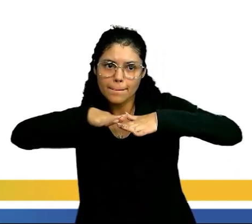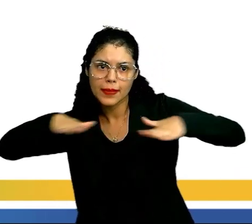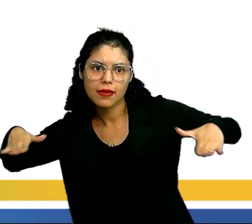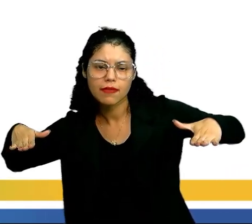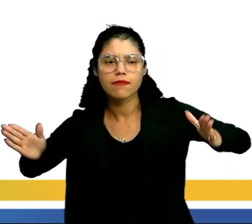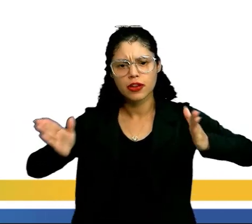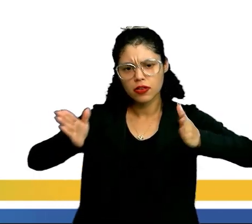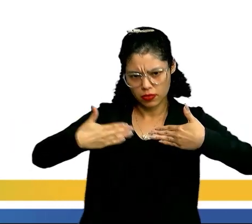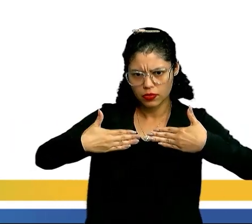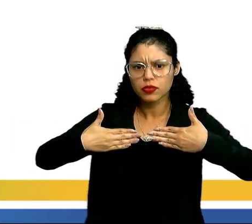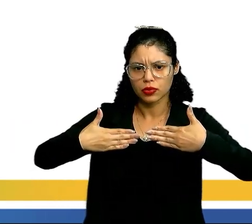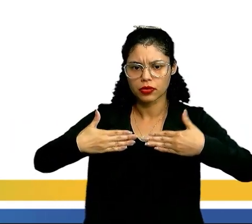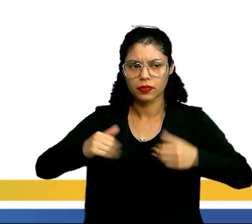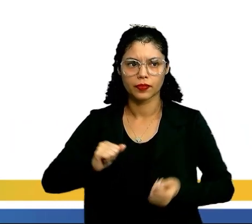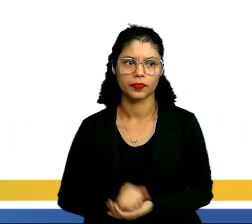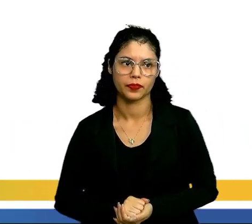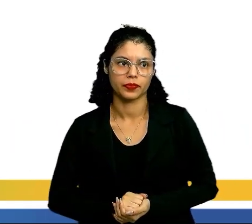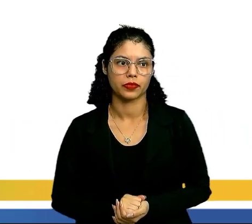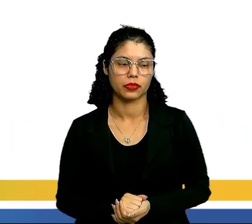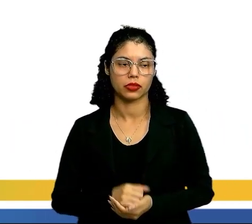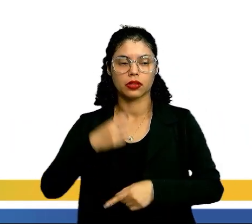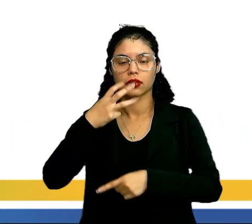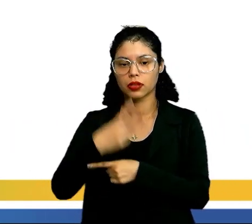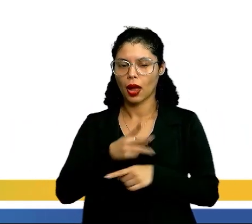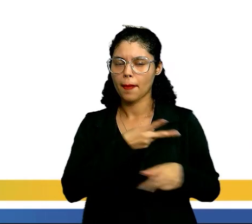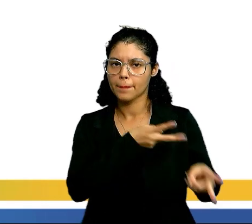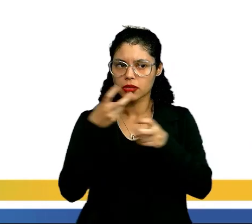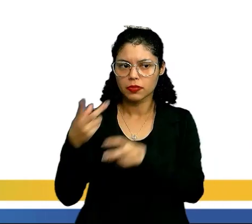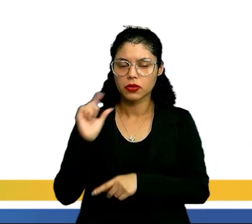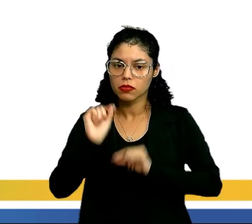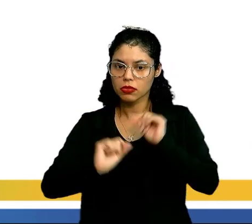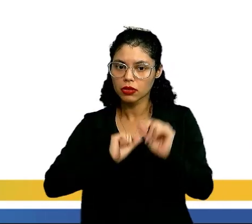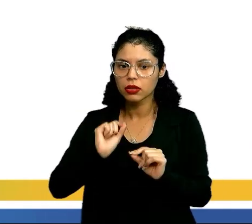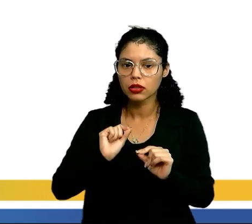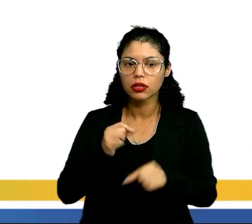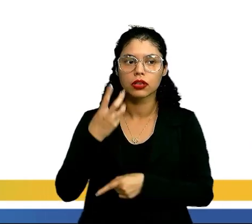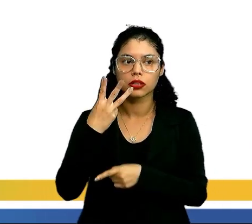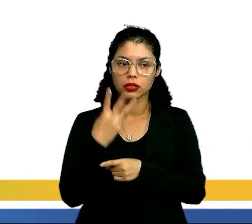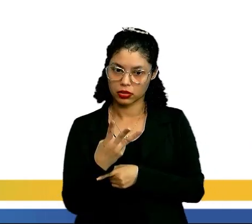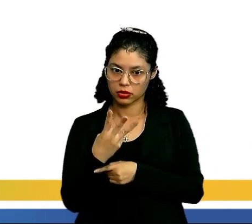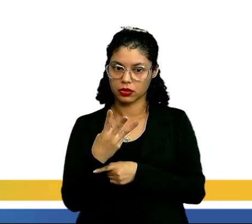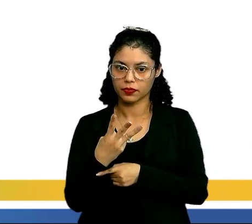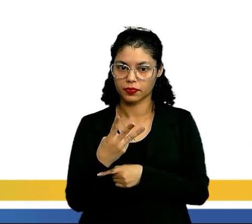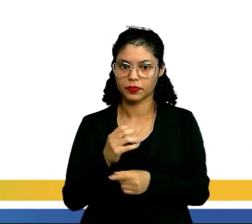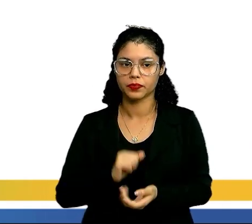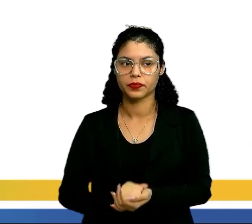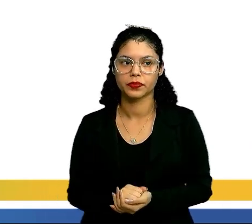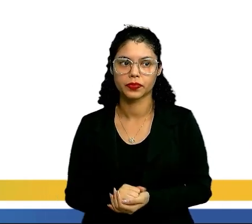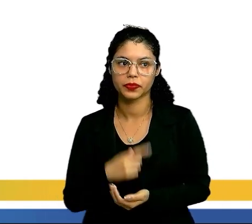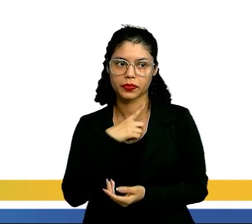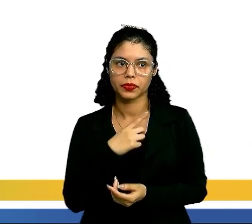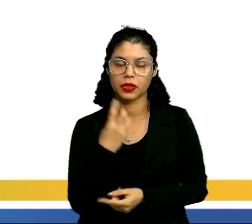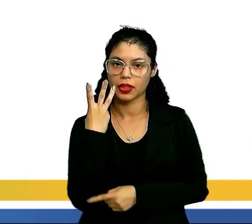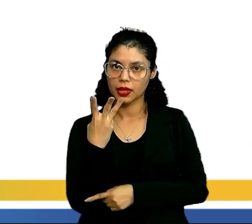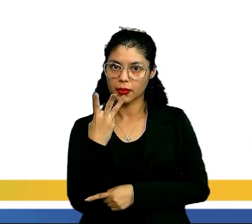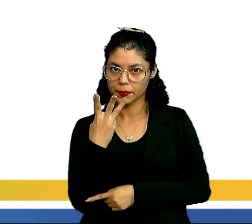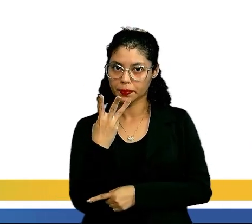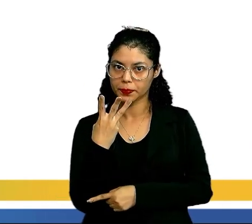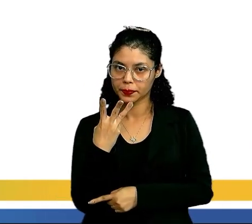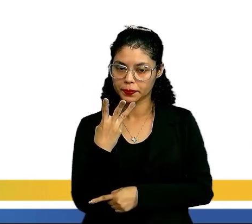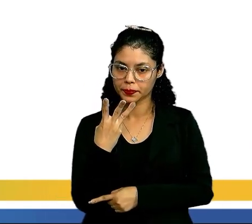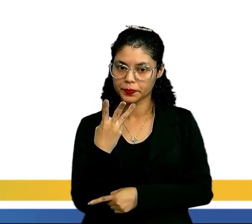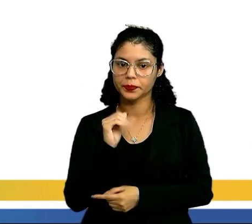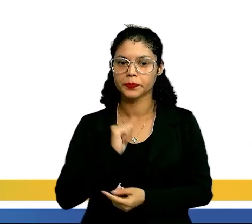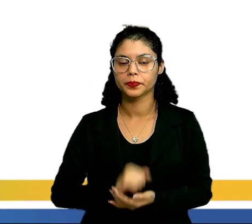Figuras planas fechadas. Podemos observar aí, ó. Uma figura com 3